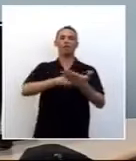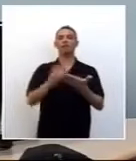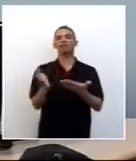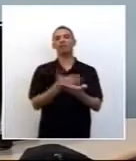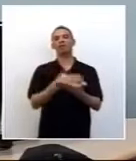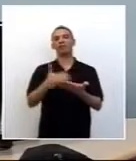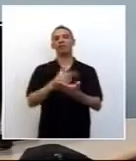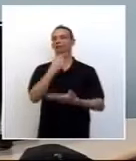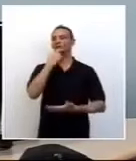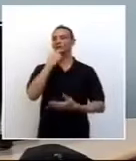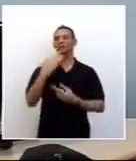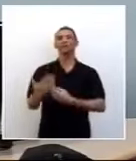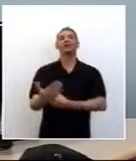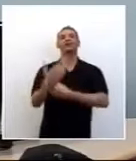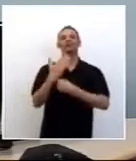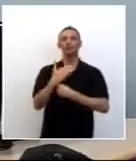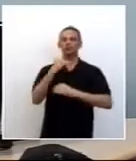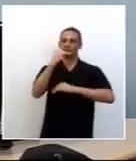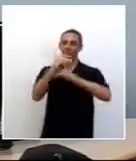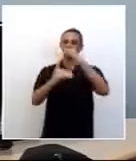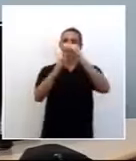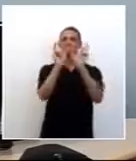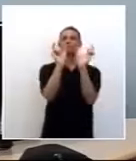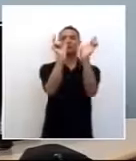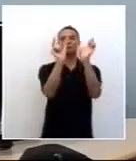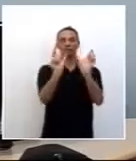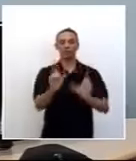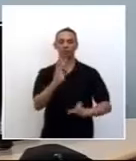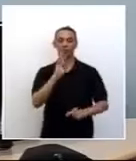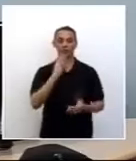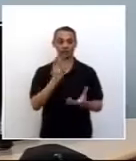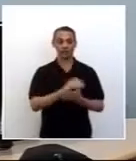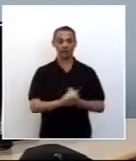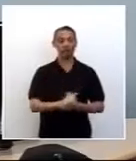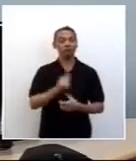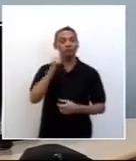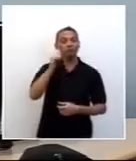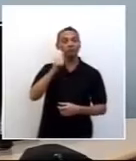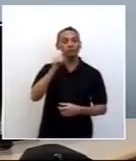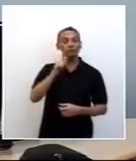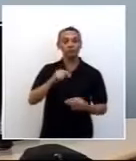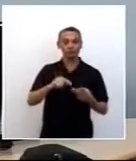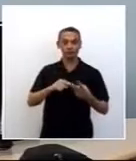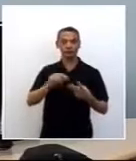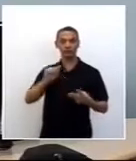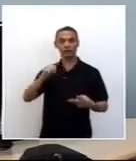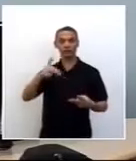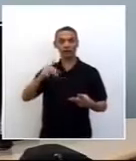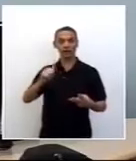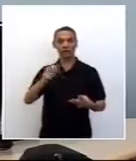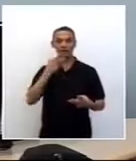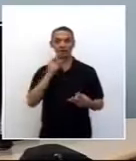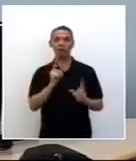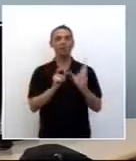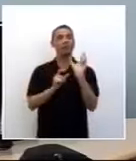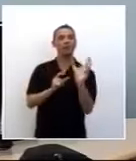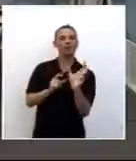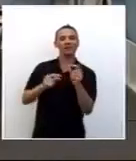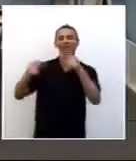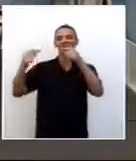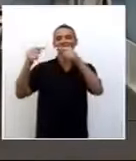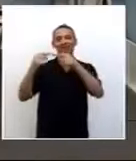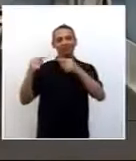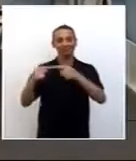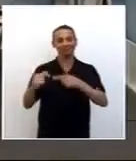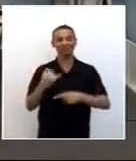ler livros realmente ajuda bastante a gente desenvolveu vocabulário e a Ana disse aqui palavras cognatas ver grandes